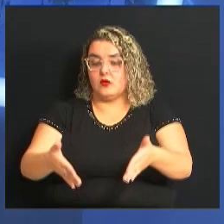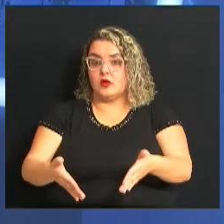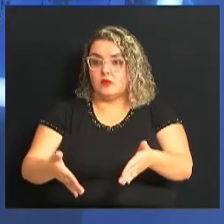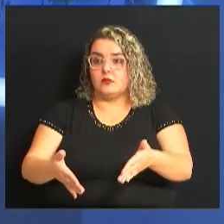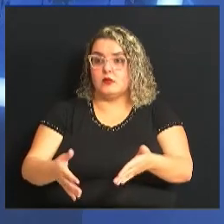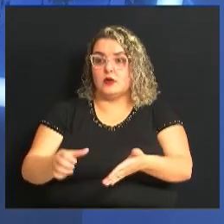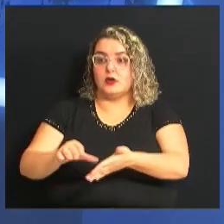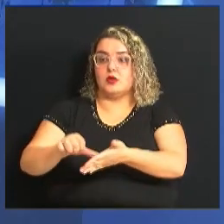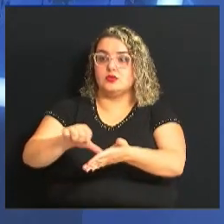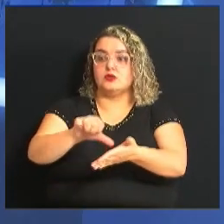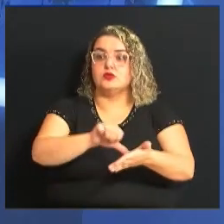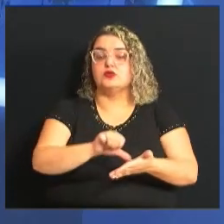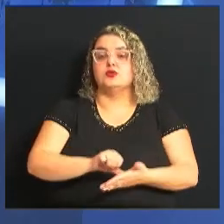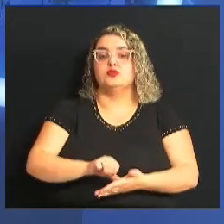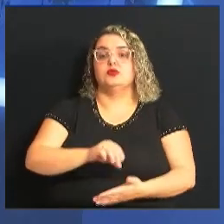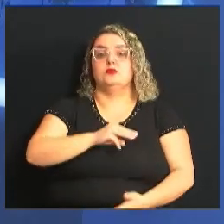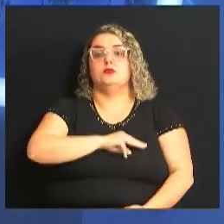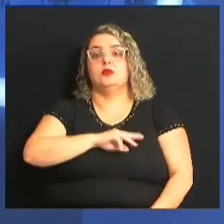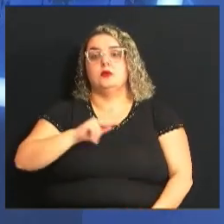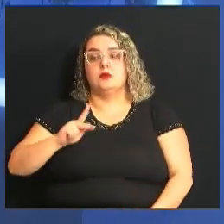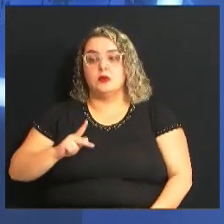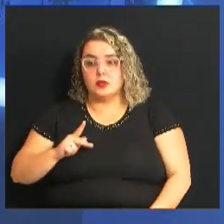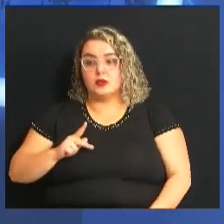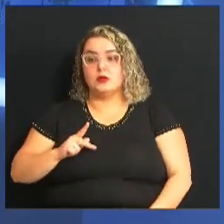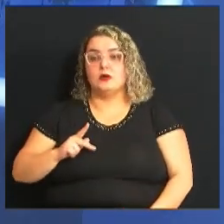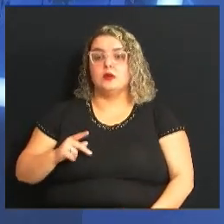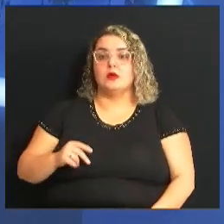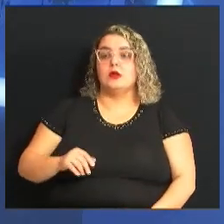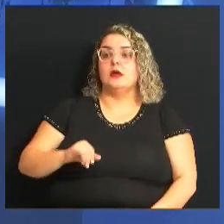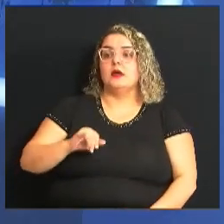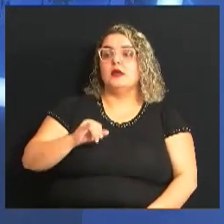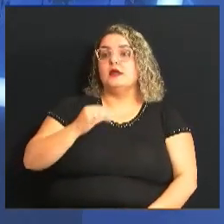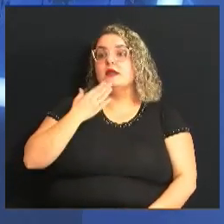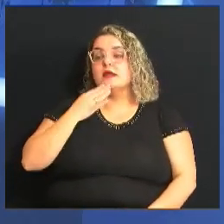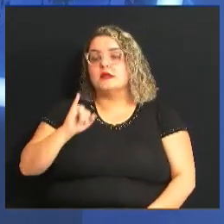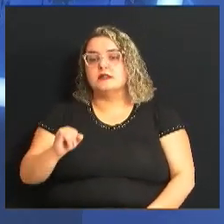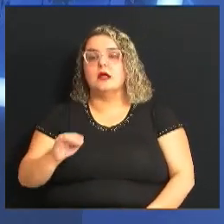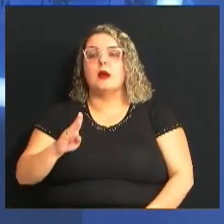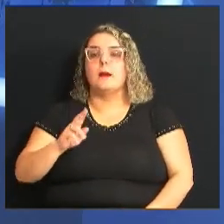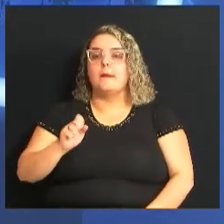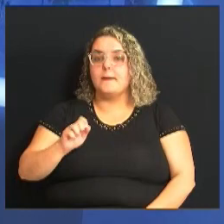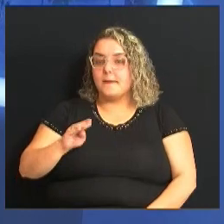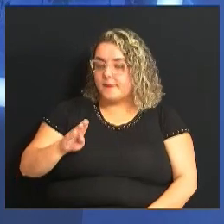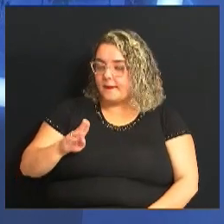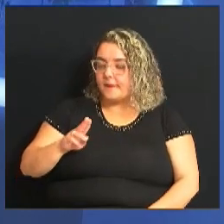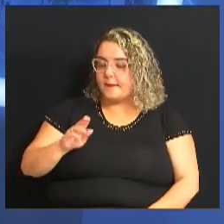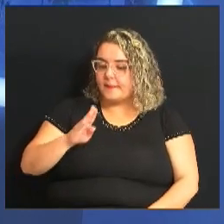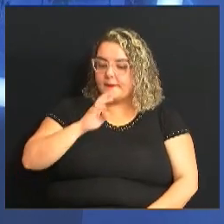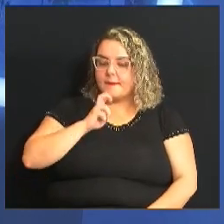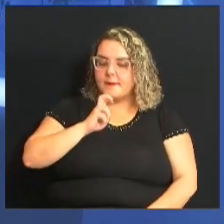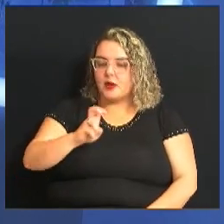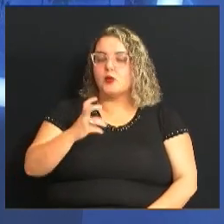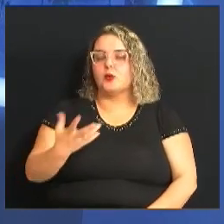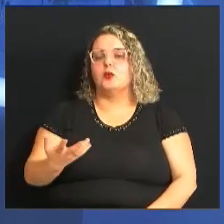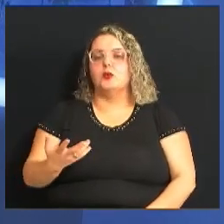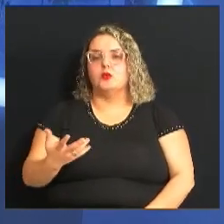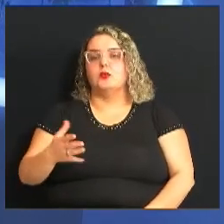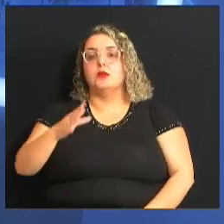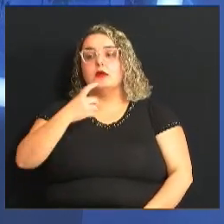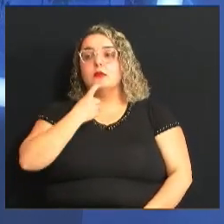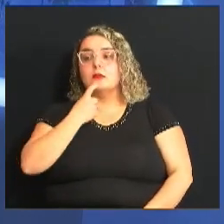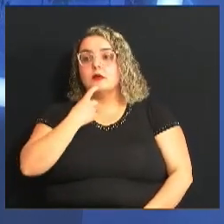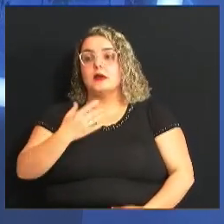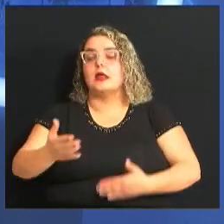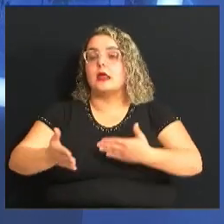unidades do Ministério Público do Trabalho que ficam em Iraçatuba, Araraquara, Bauru, Campinas, Presidente Prudente, Ribeirão